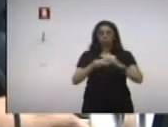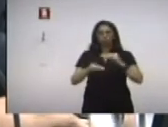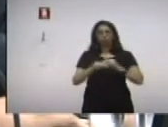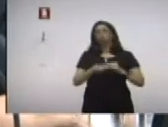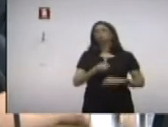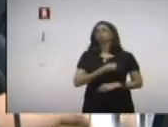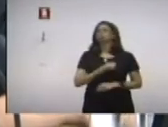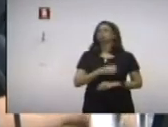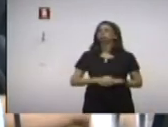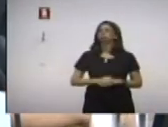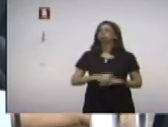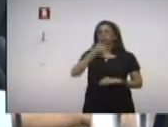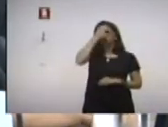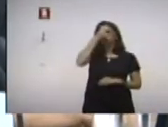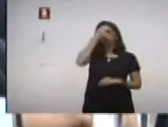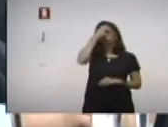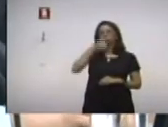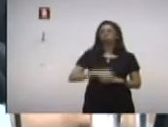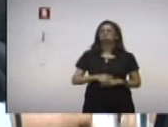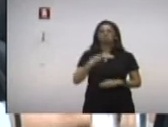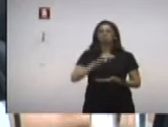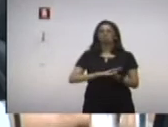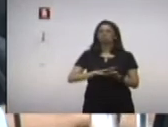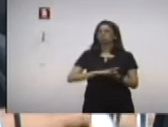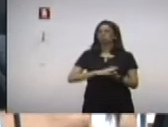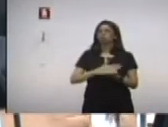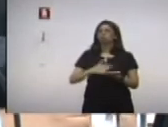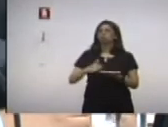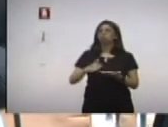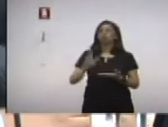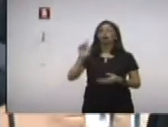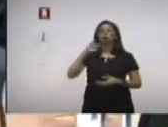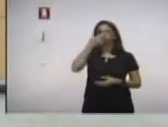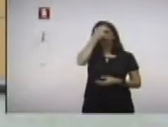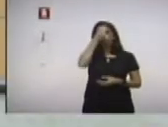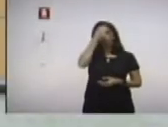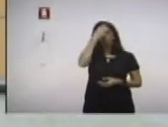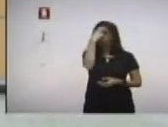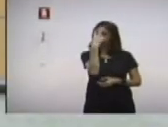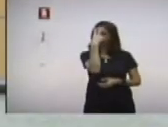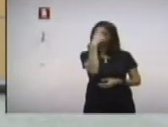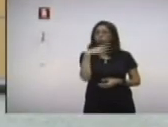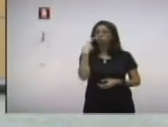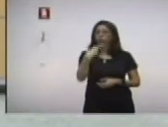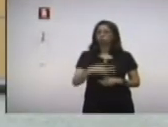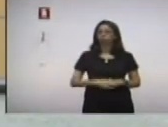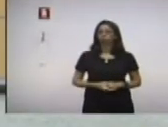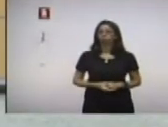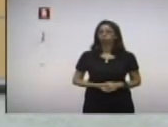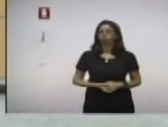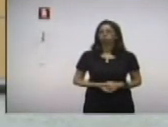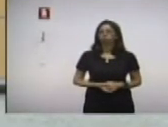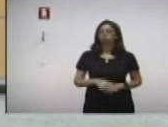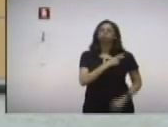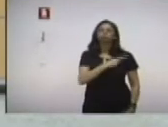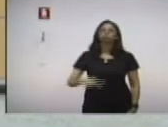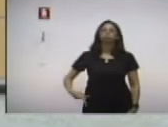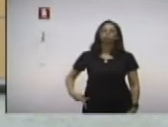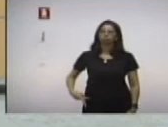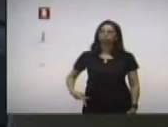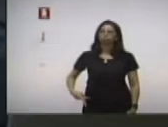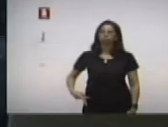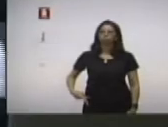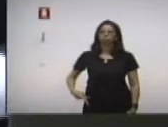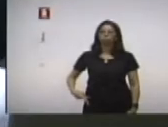1 do vereador Edilson Rodrigues ninguém quer a foto da palavra pois navegador Doutor Fábio o seu presente